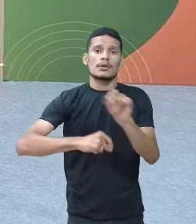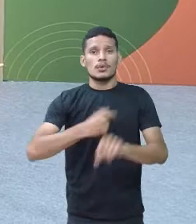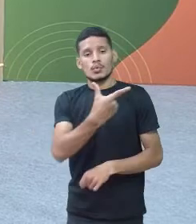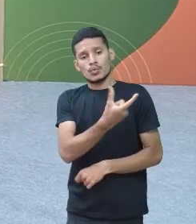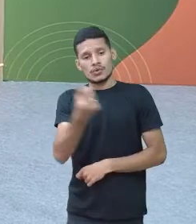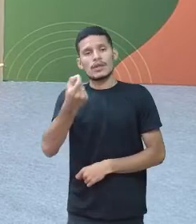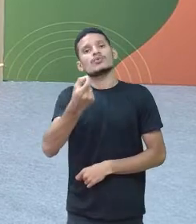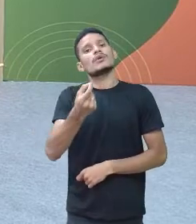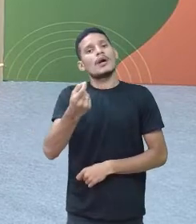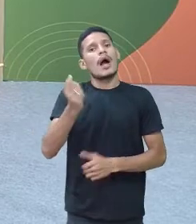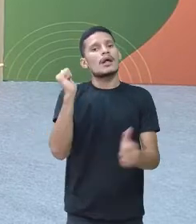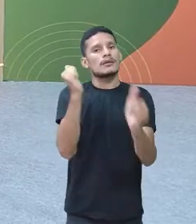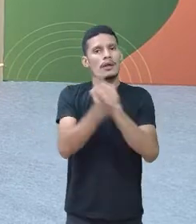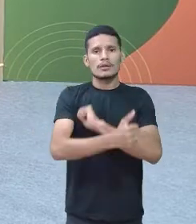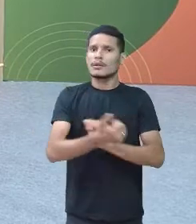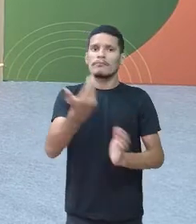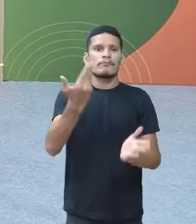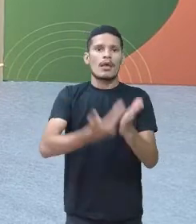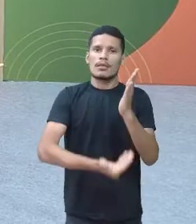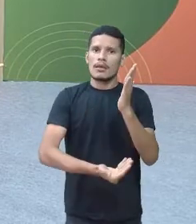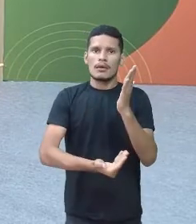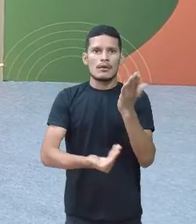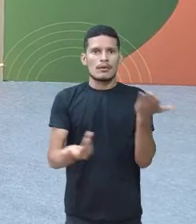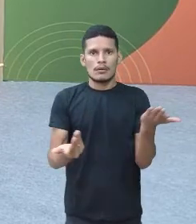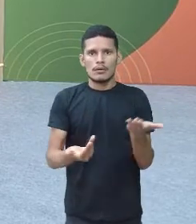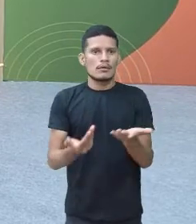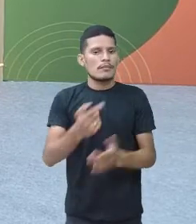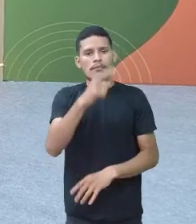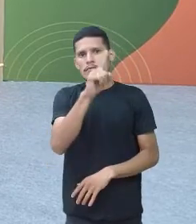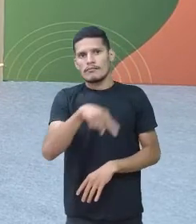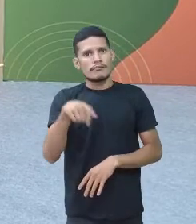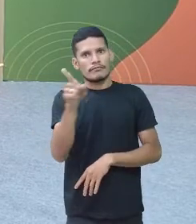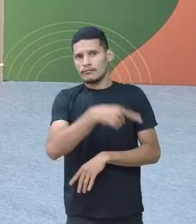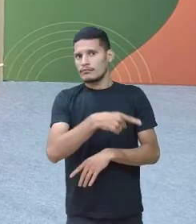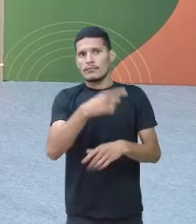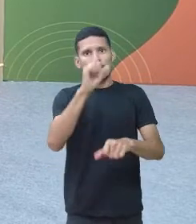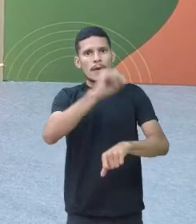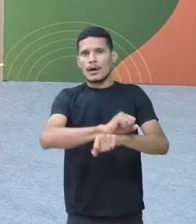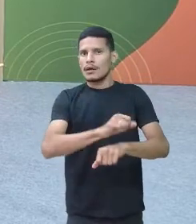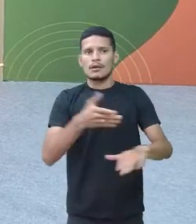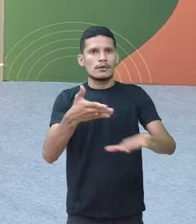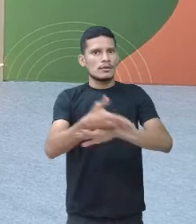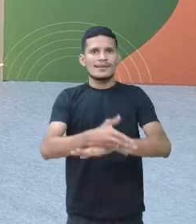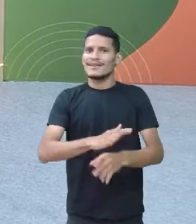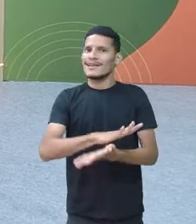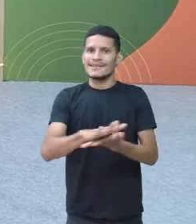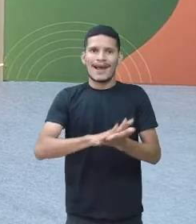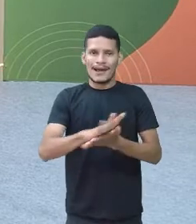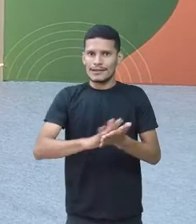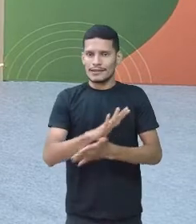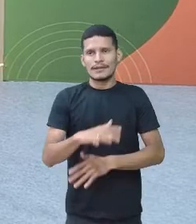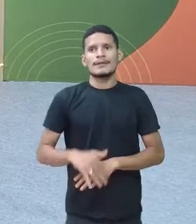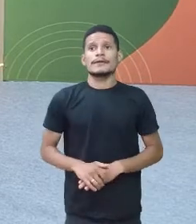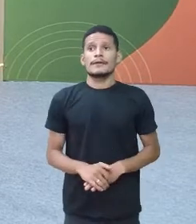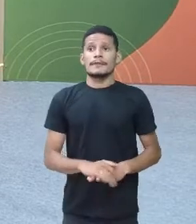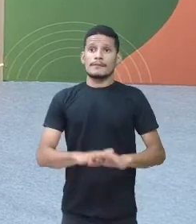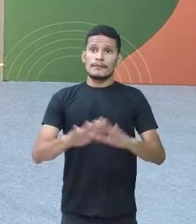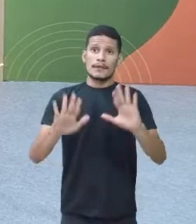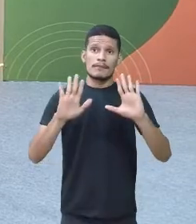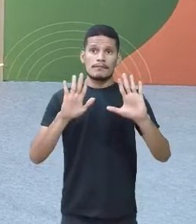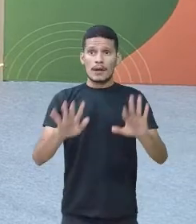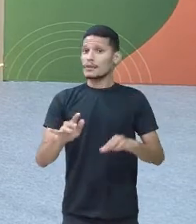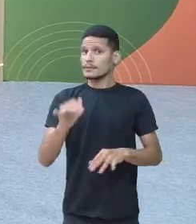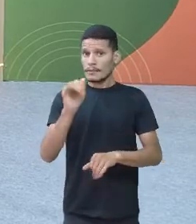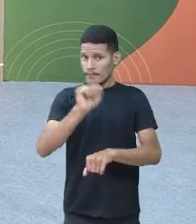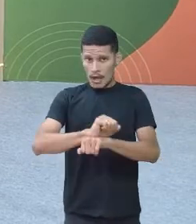atletas foram desqualificados, ou seja, eles foram barrados dos jogos, né? Foi barrado do rolê. Então, aí